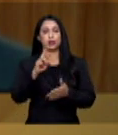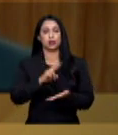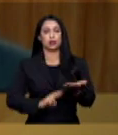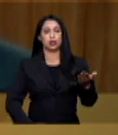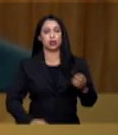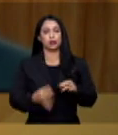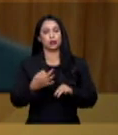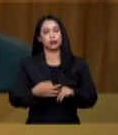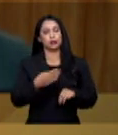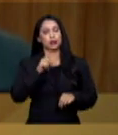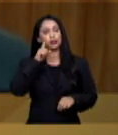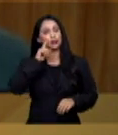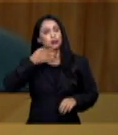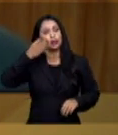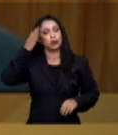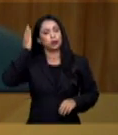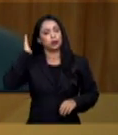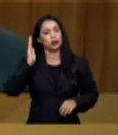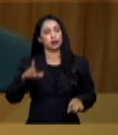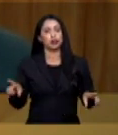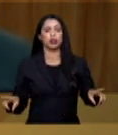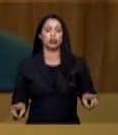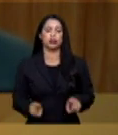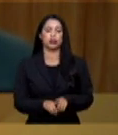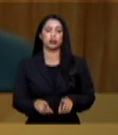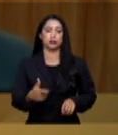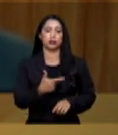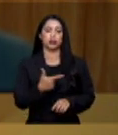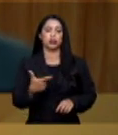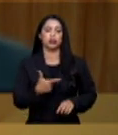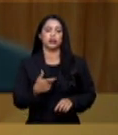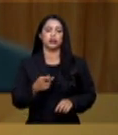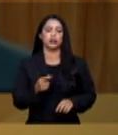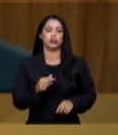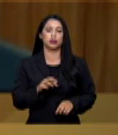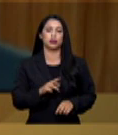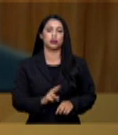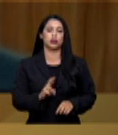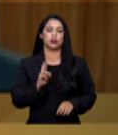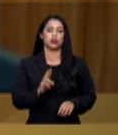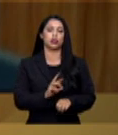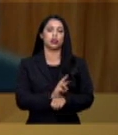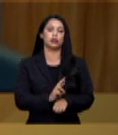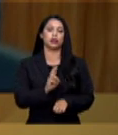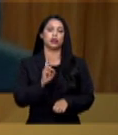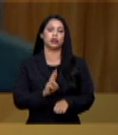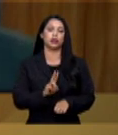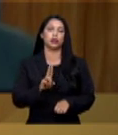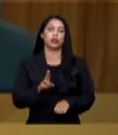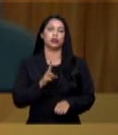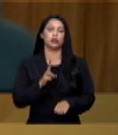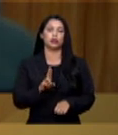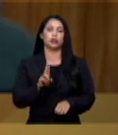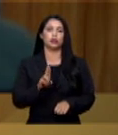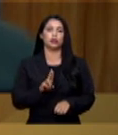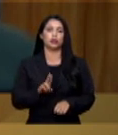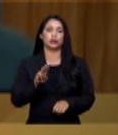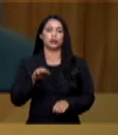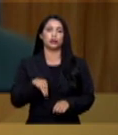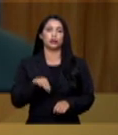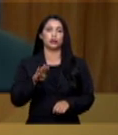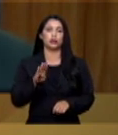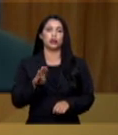ministro Marco Aurélio, também o senhor vice-procurador-geral da República, doutor Humberto Jacques.